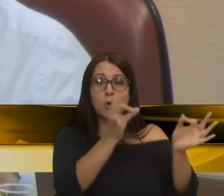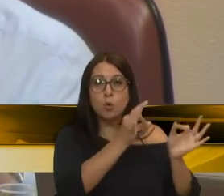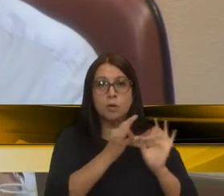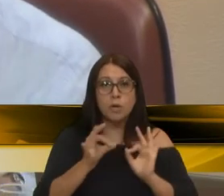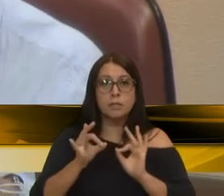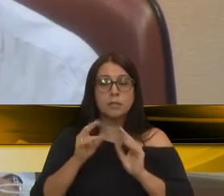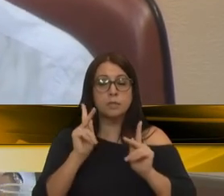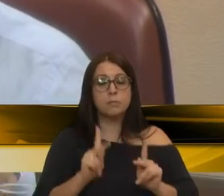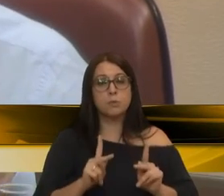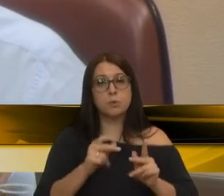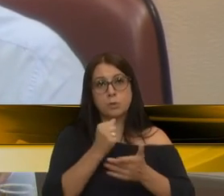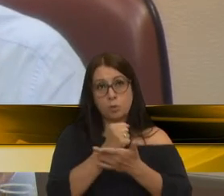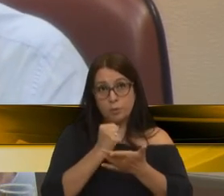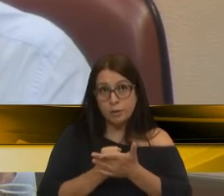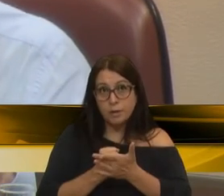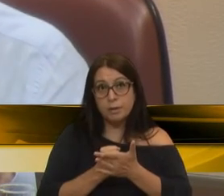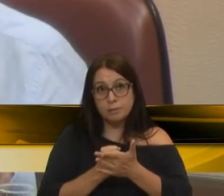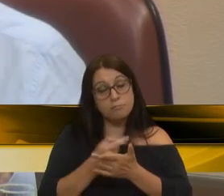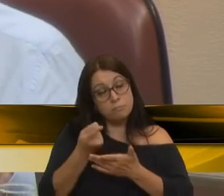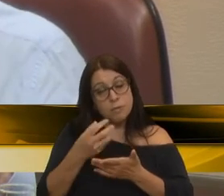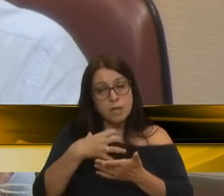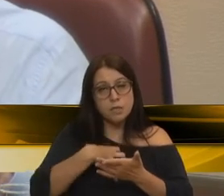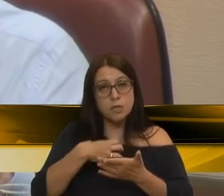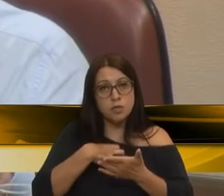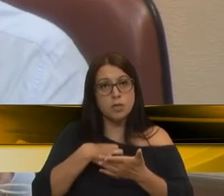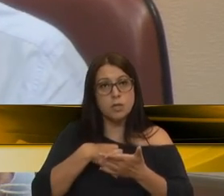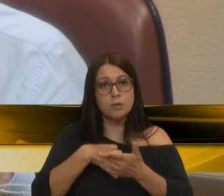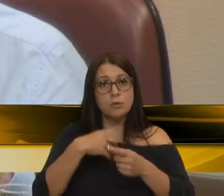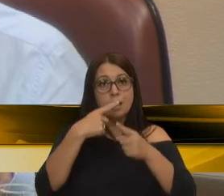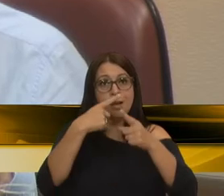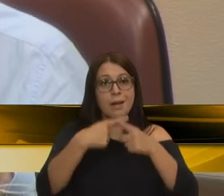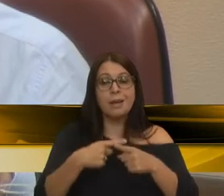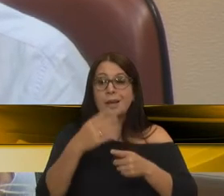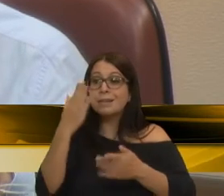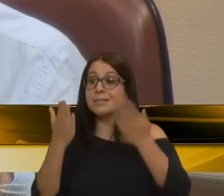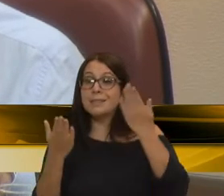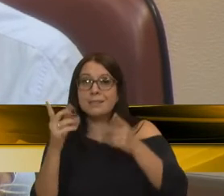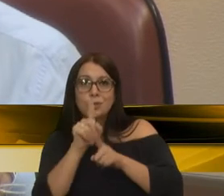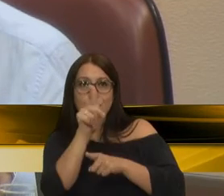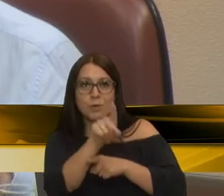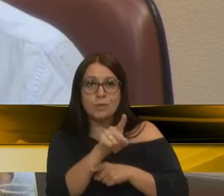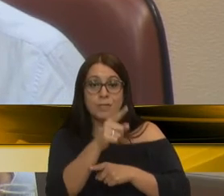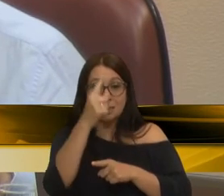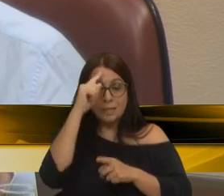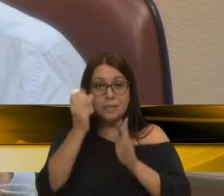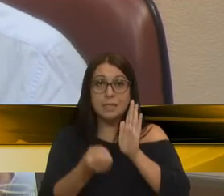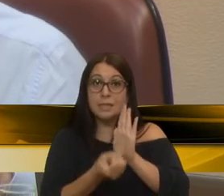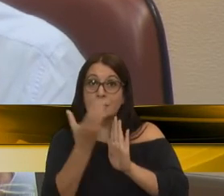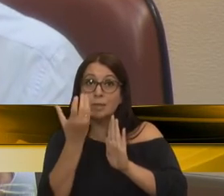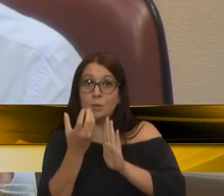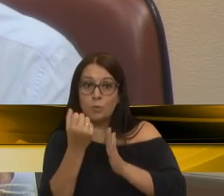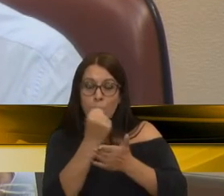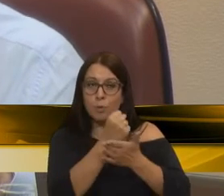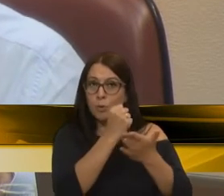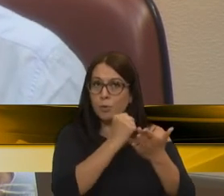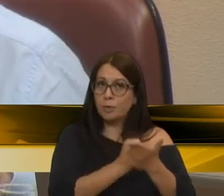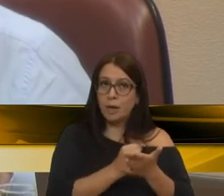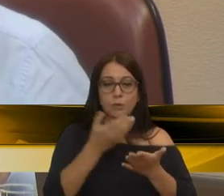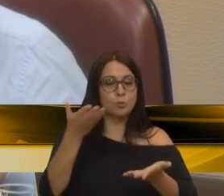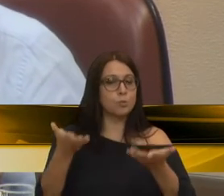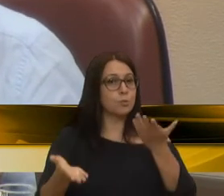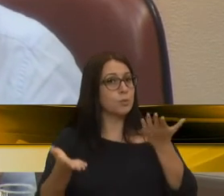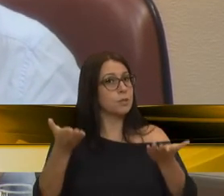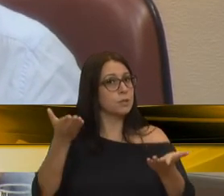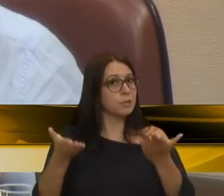contratado desse modo a licitação é posterior contratação criou para o contrato um equilíbrio